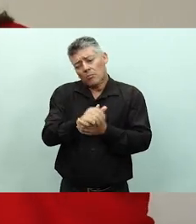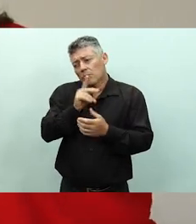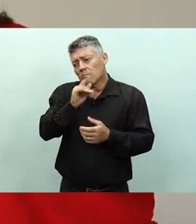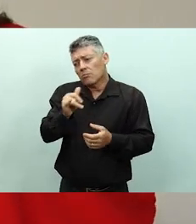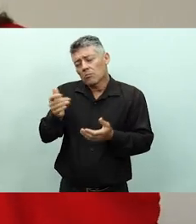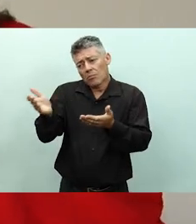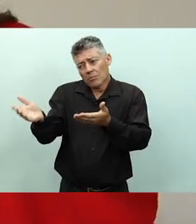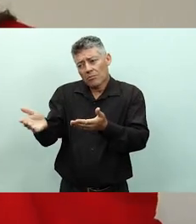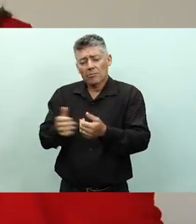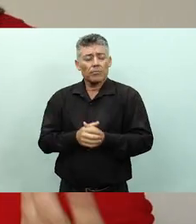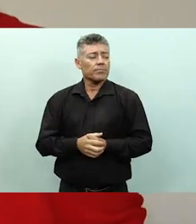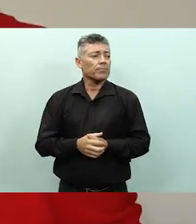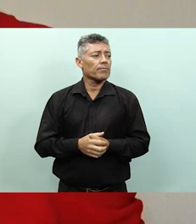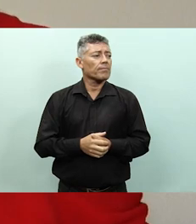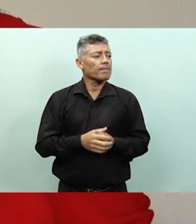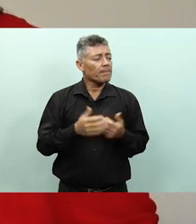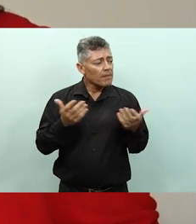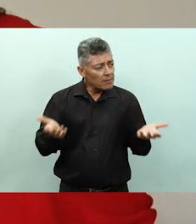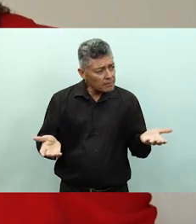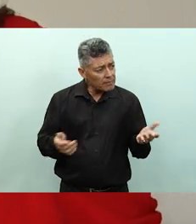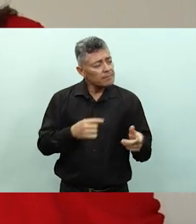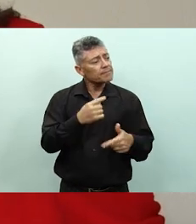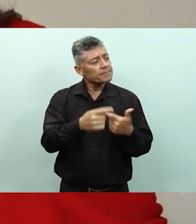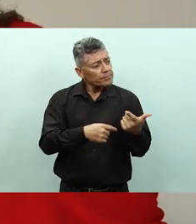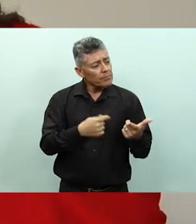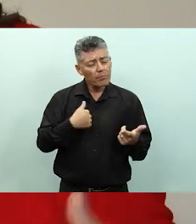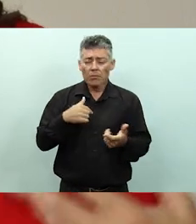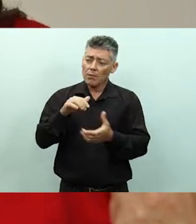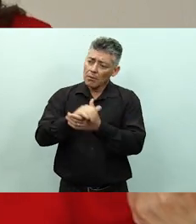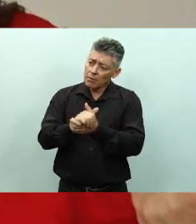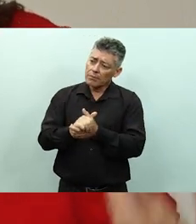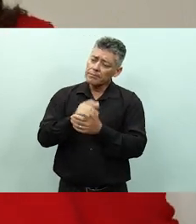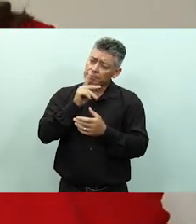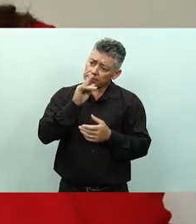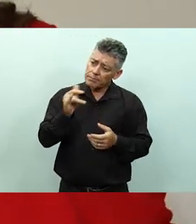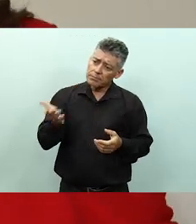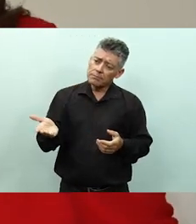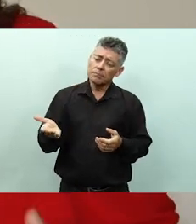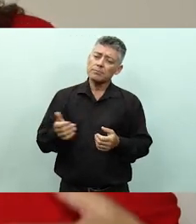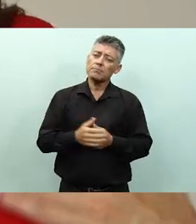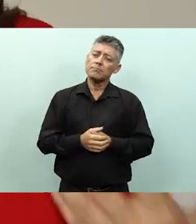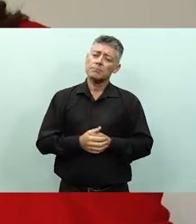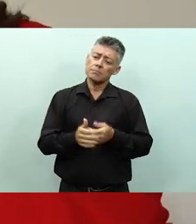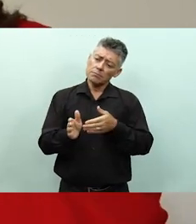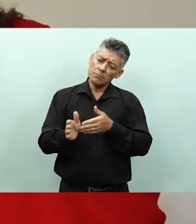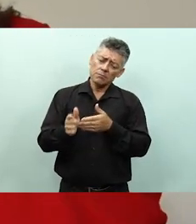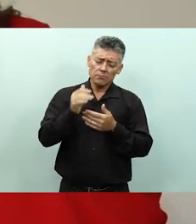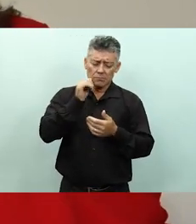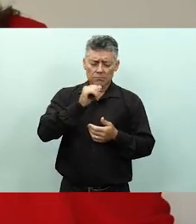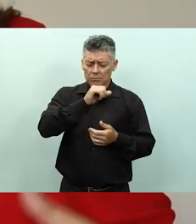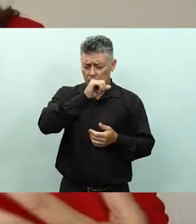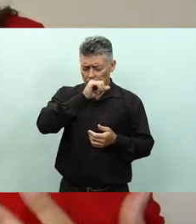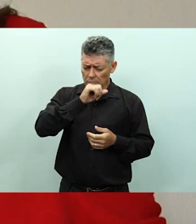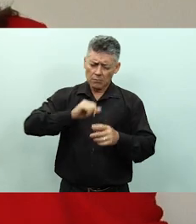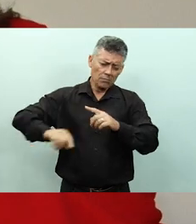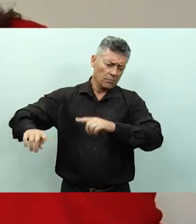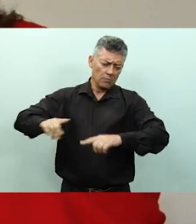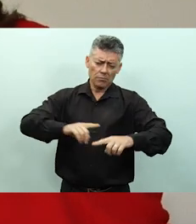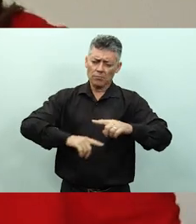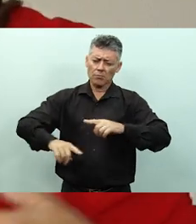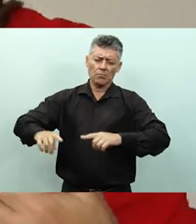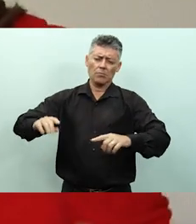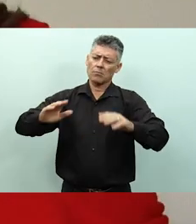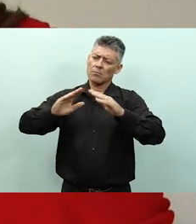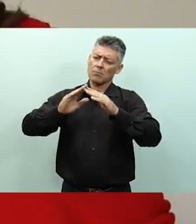pai. Então, depois que casou com meu pai, ela virou uma mãezona, né? Dona de